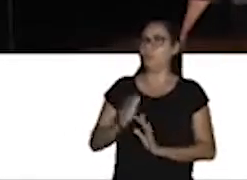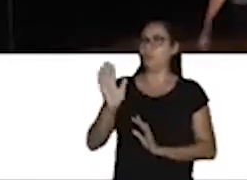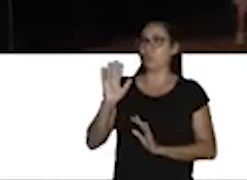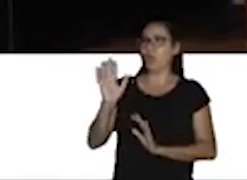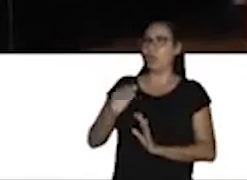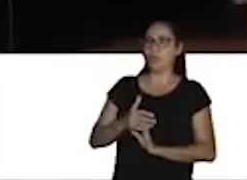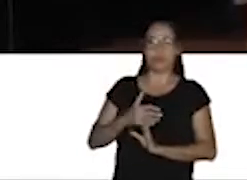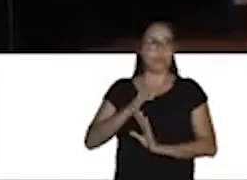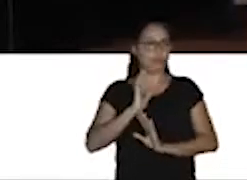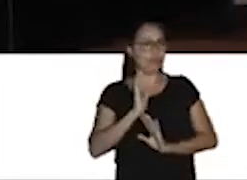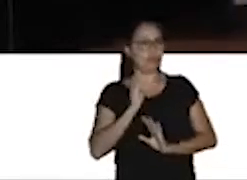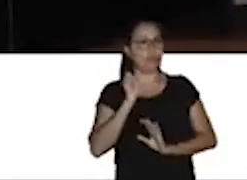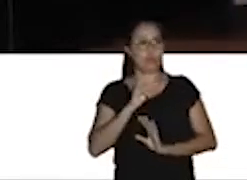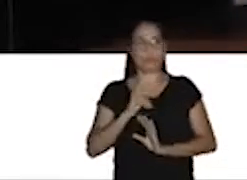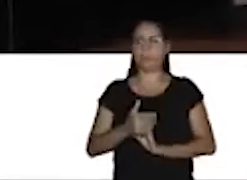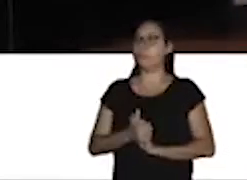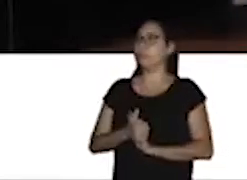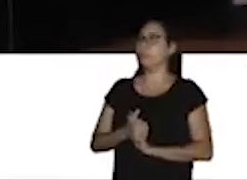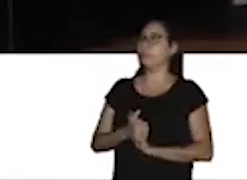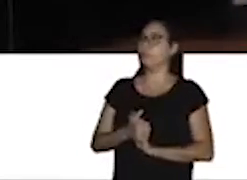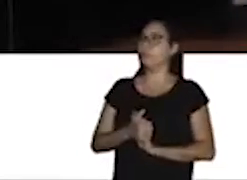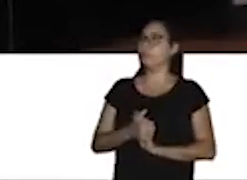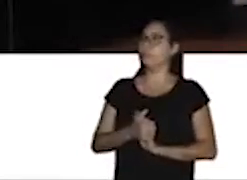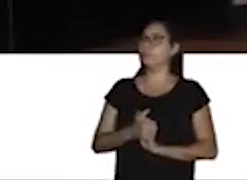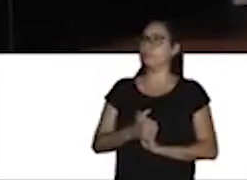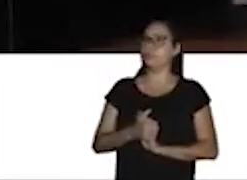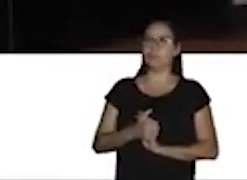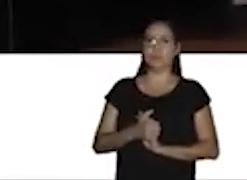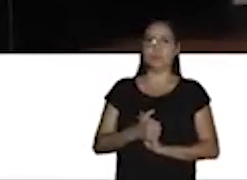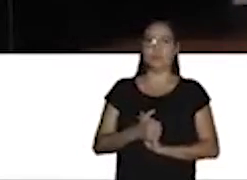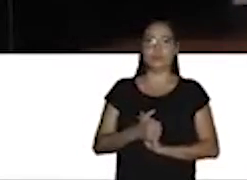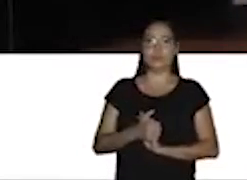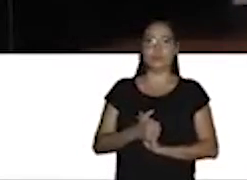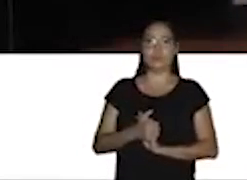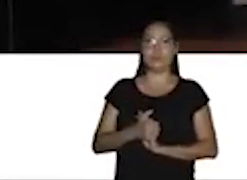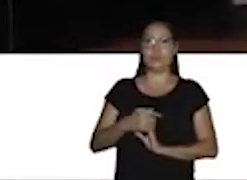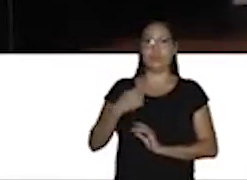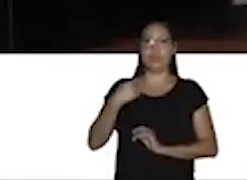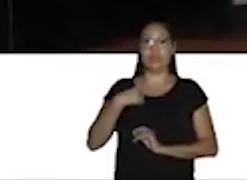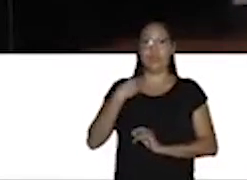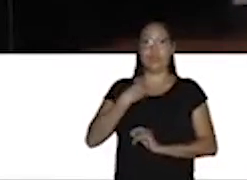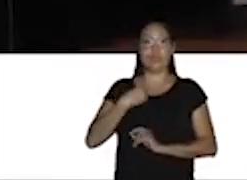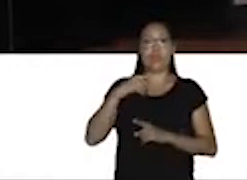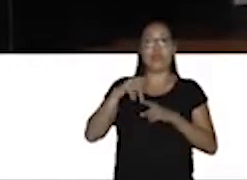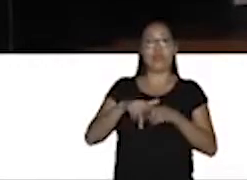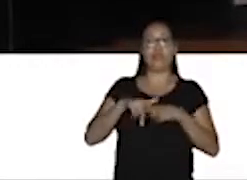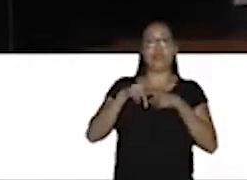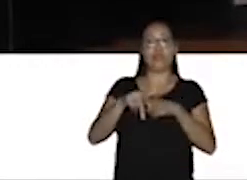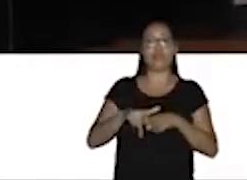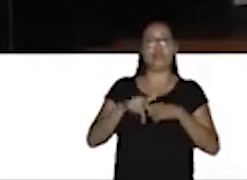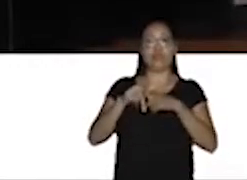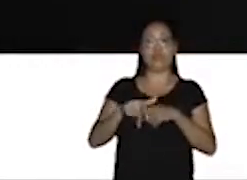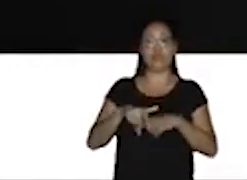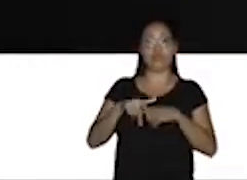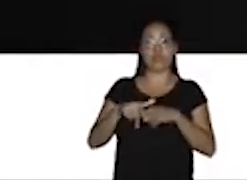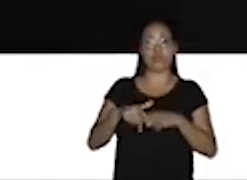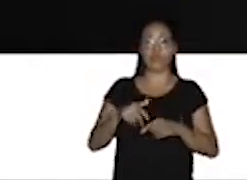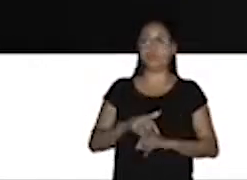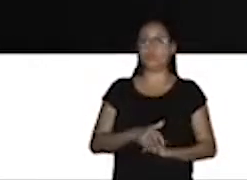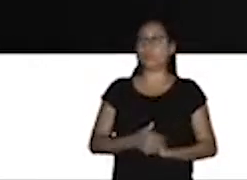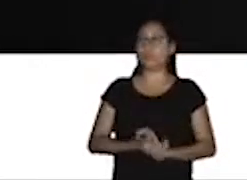patrão. Tchau, tá ok? E num vu, estava a cavalo e dei de rédea.